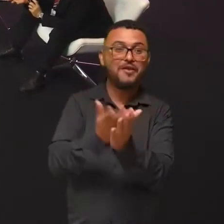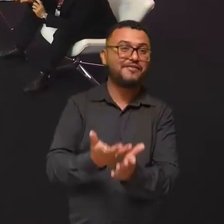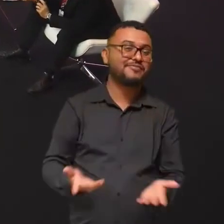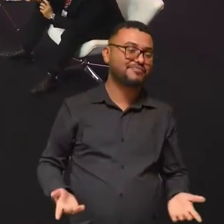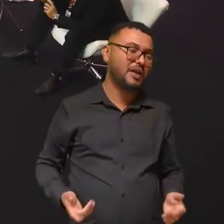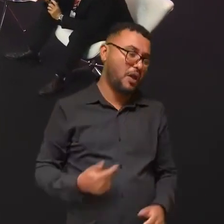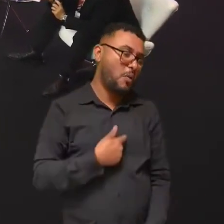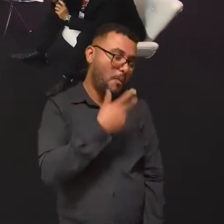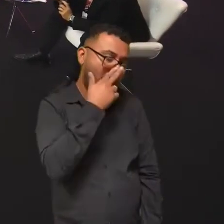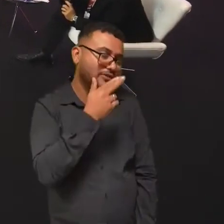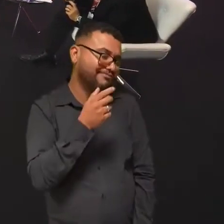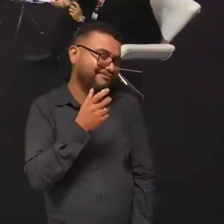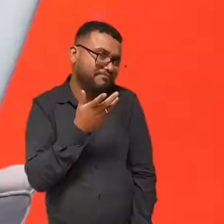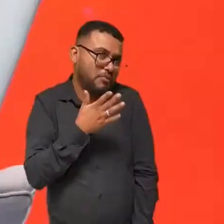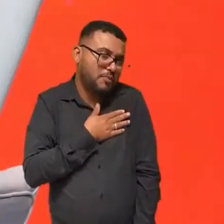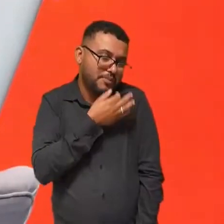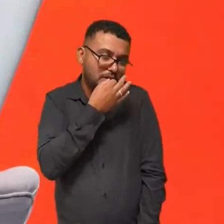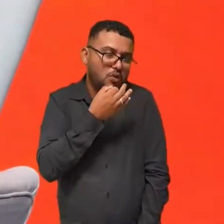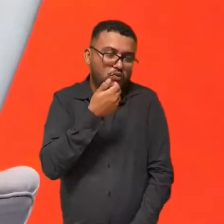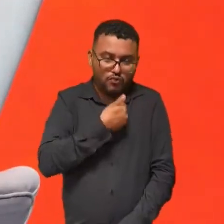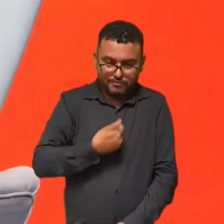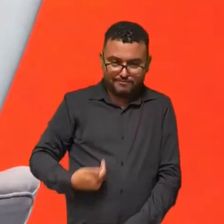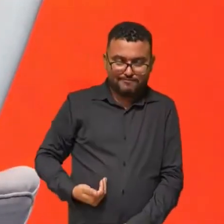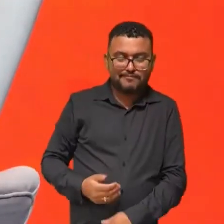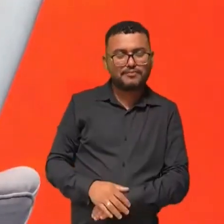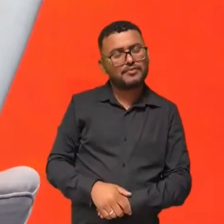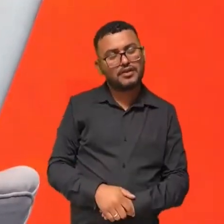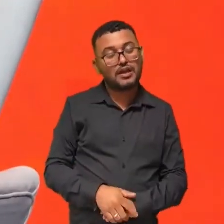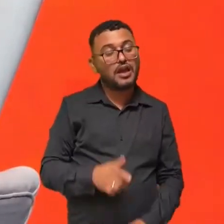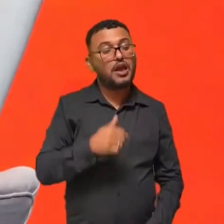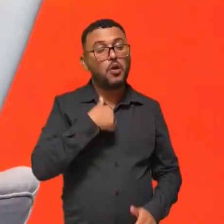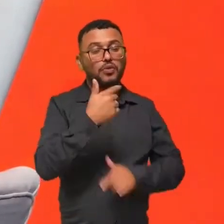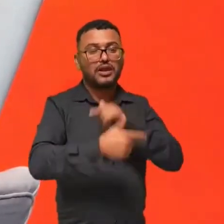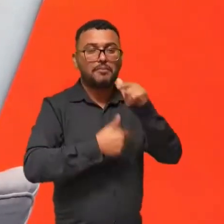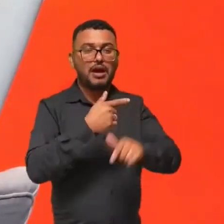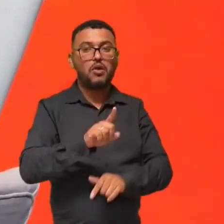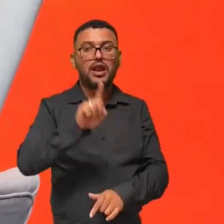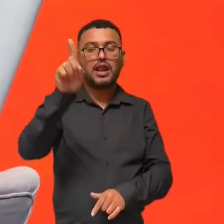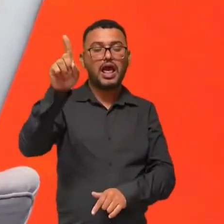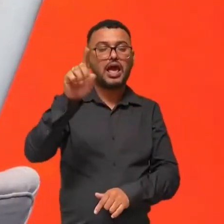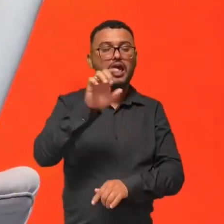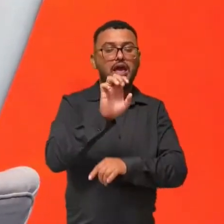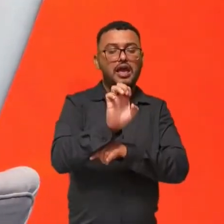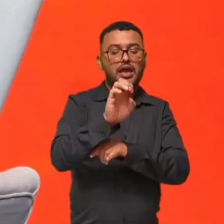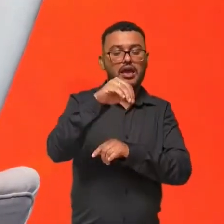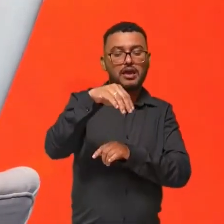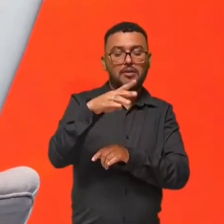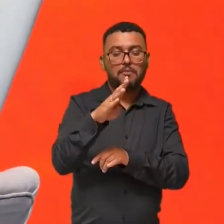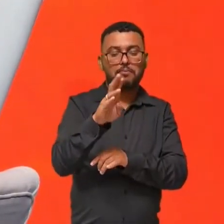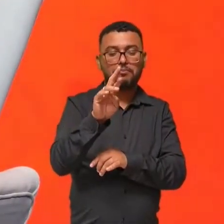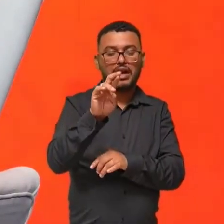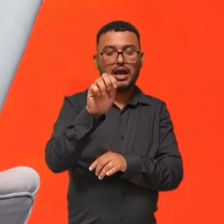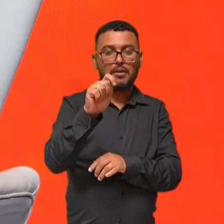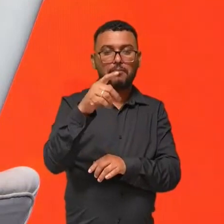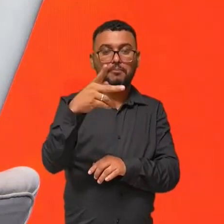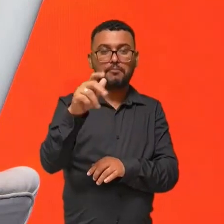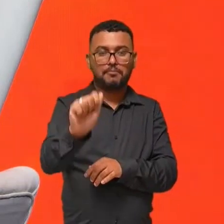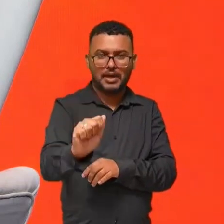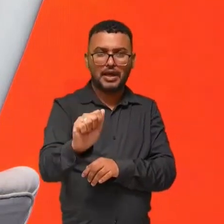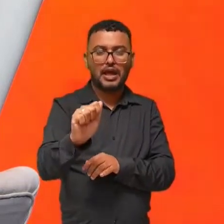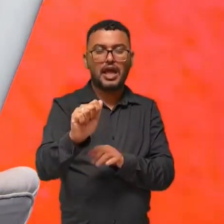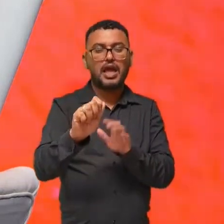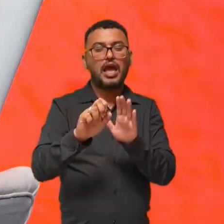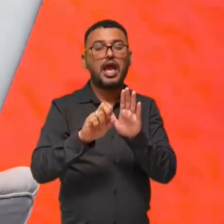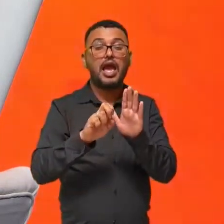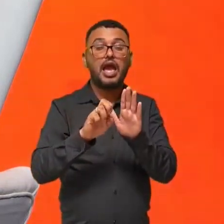Estado, eu trabalho na Embrapa. Eu acho que a Embrapa, por exemplo, ela tem que fazer o maior esforço